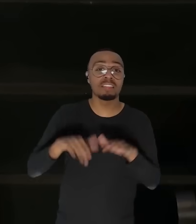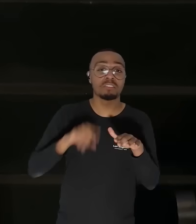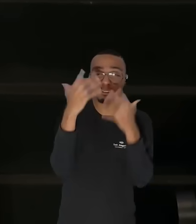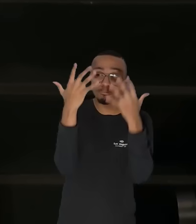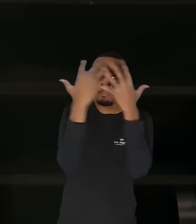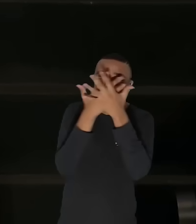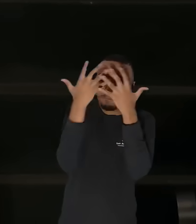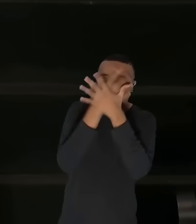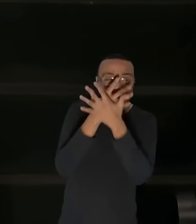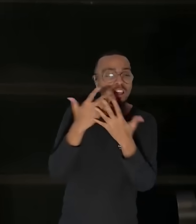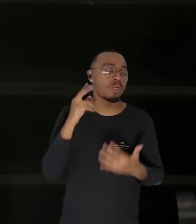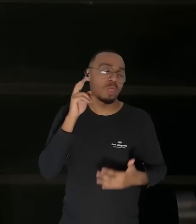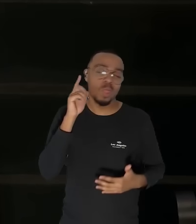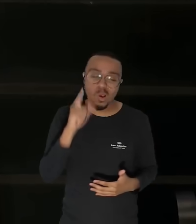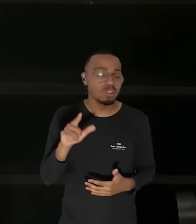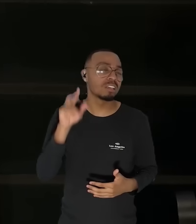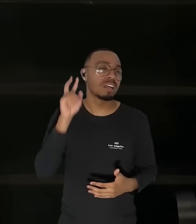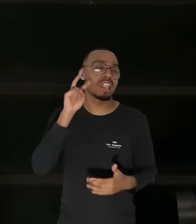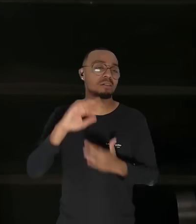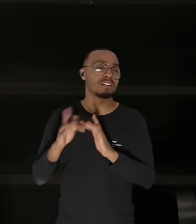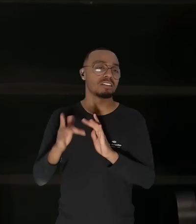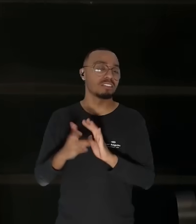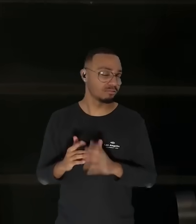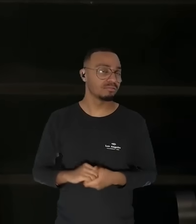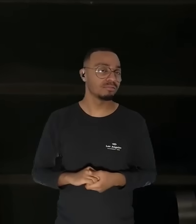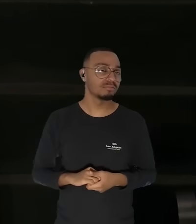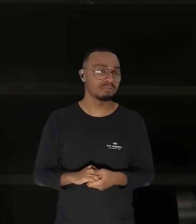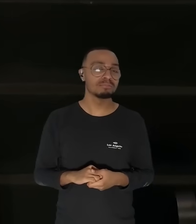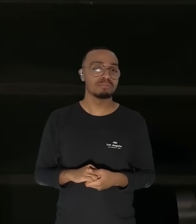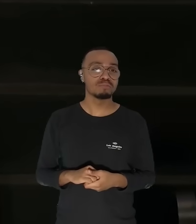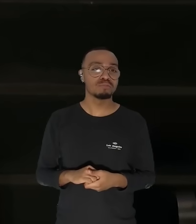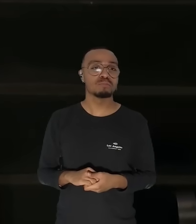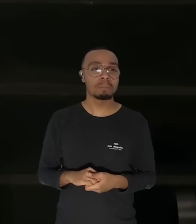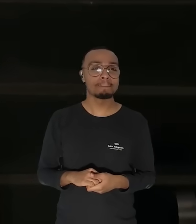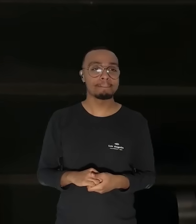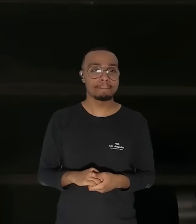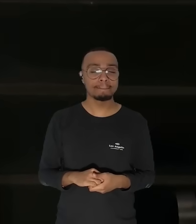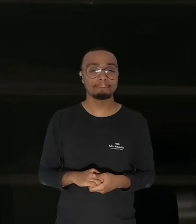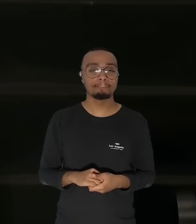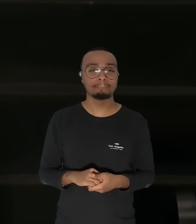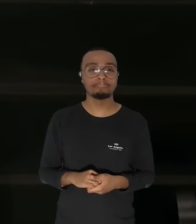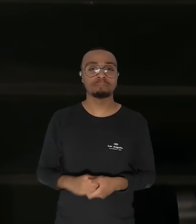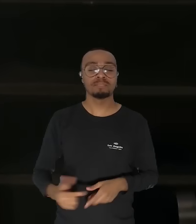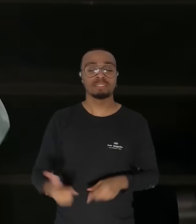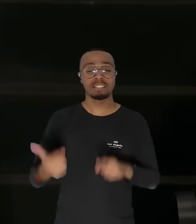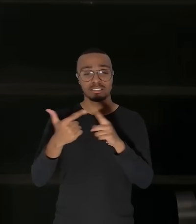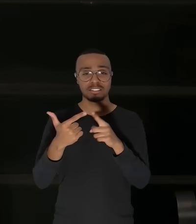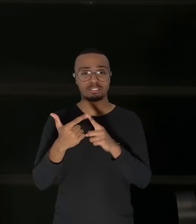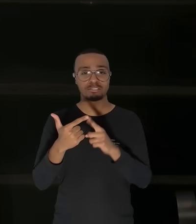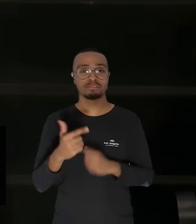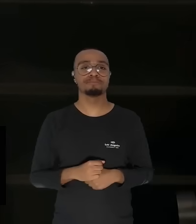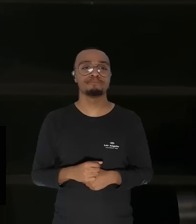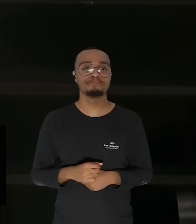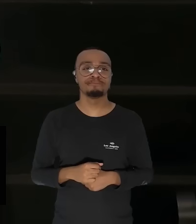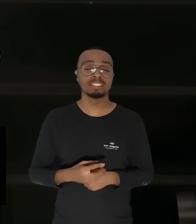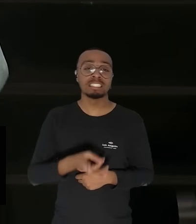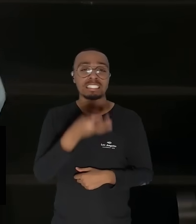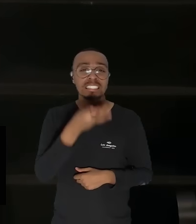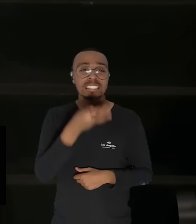uma promessa que avisa você antes? Porque tem situações que vão dizer o contrário. Isaías 43, 2.